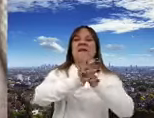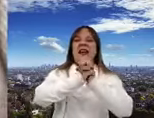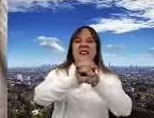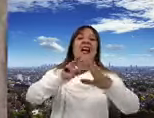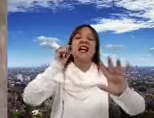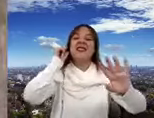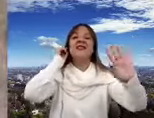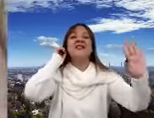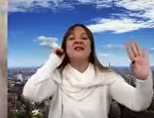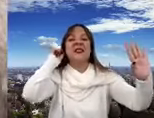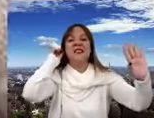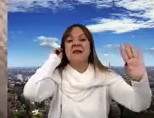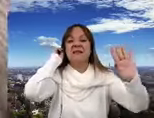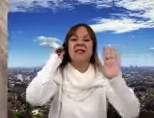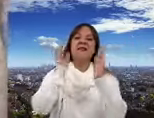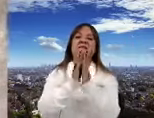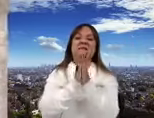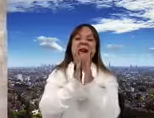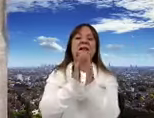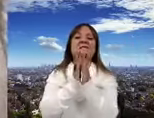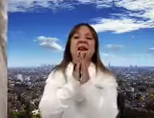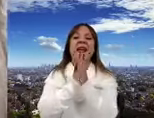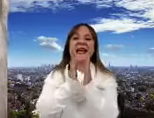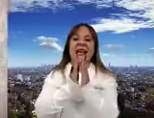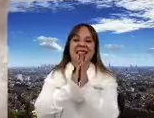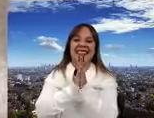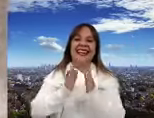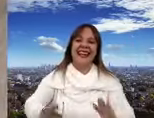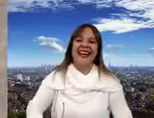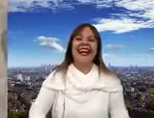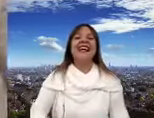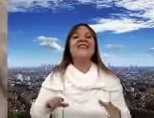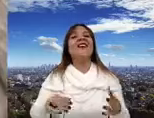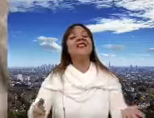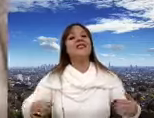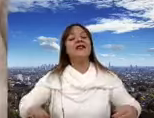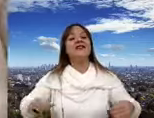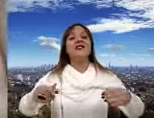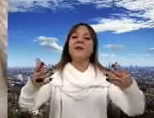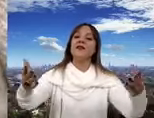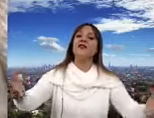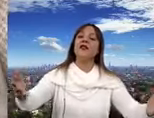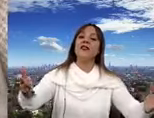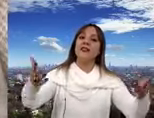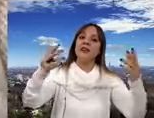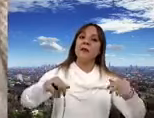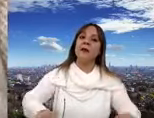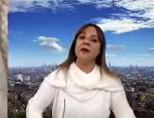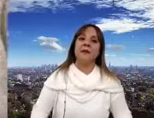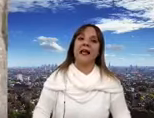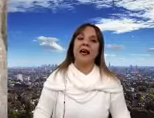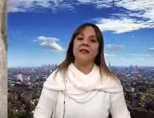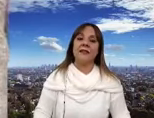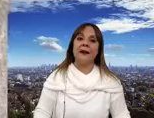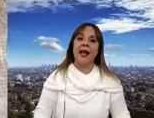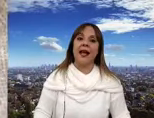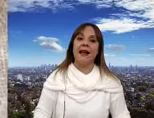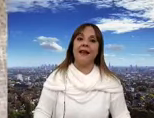Se não tivesse, eu ia pedir parabéns. Nossa, Jefferson, isso porque você falou que escreveu poucas palavras aí para